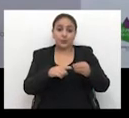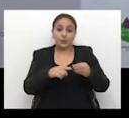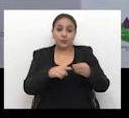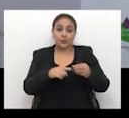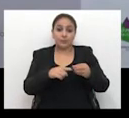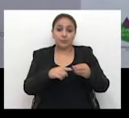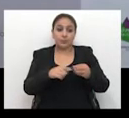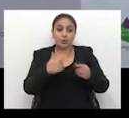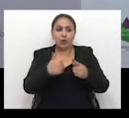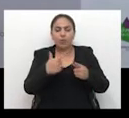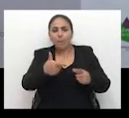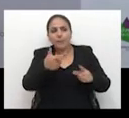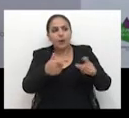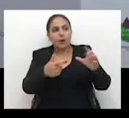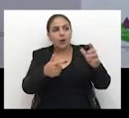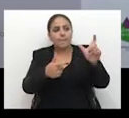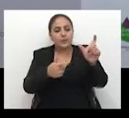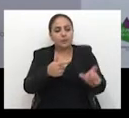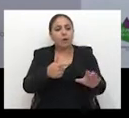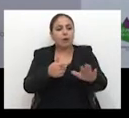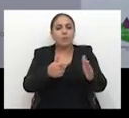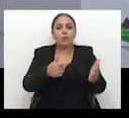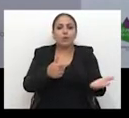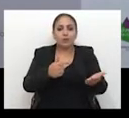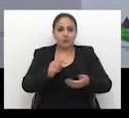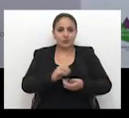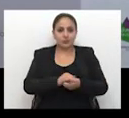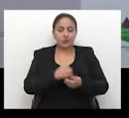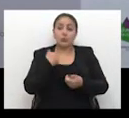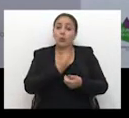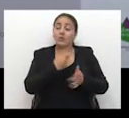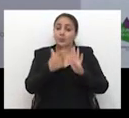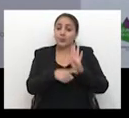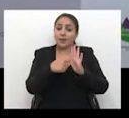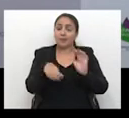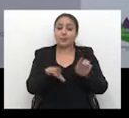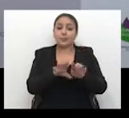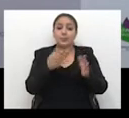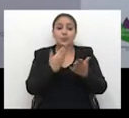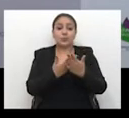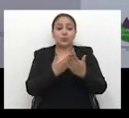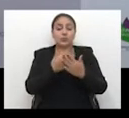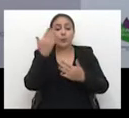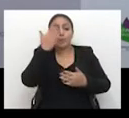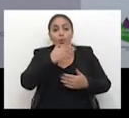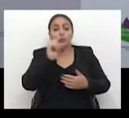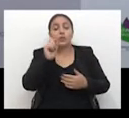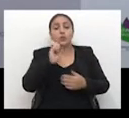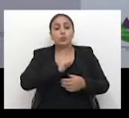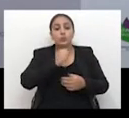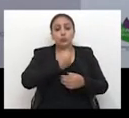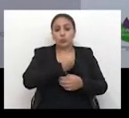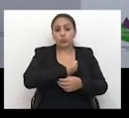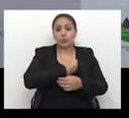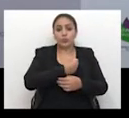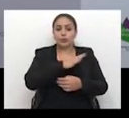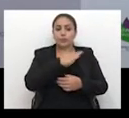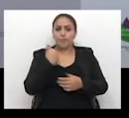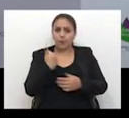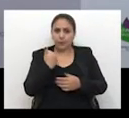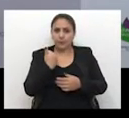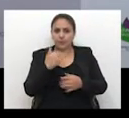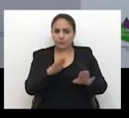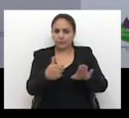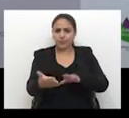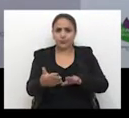passado mais de uma década a gente tem dados nós temos também estudos que comprovam que o uso número de homicídios não